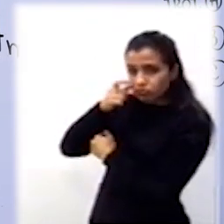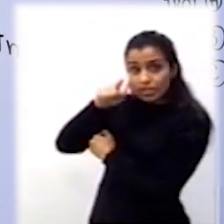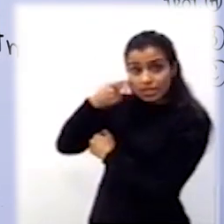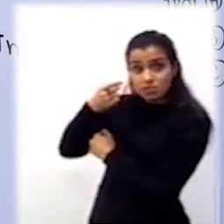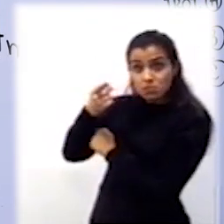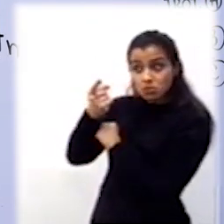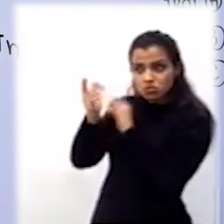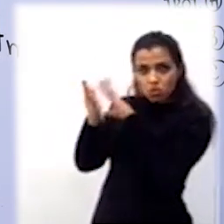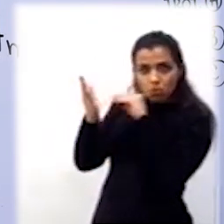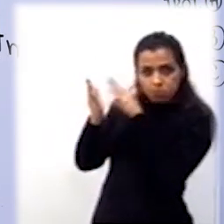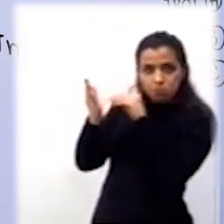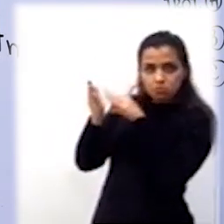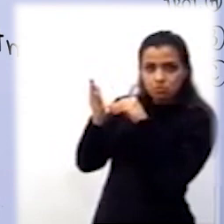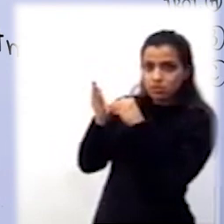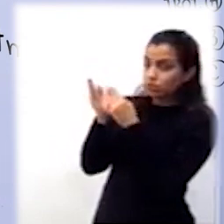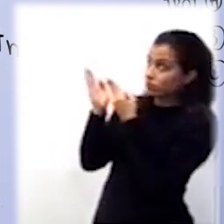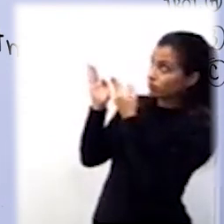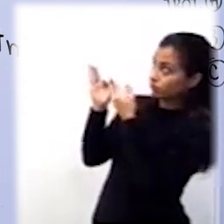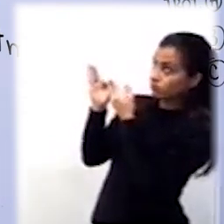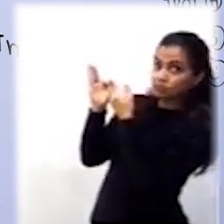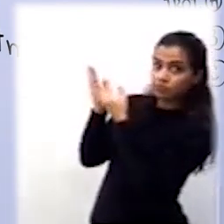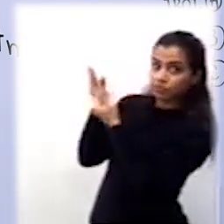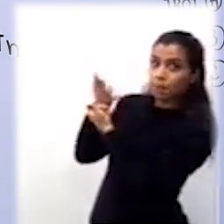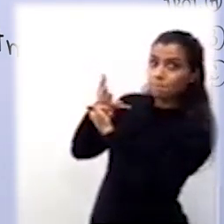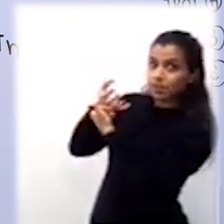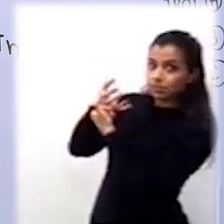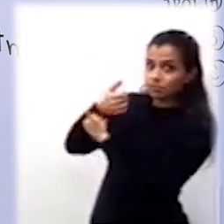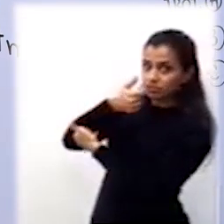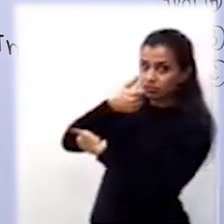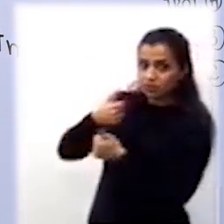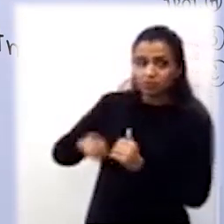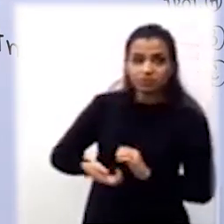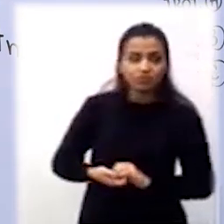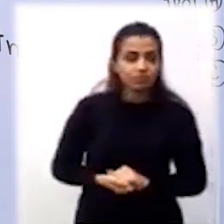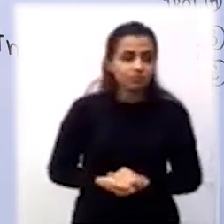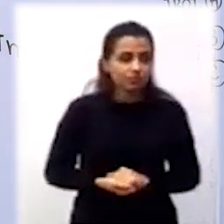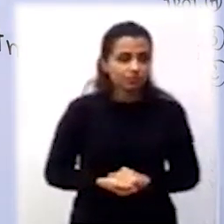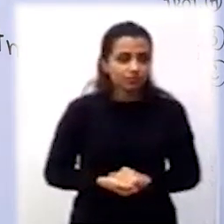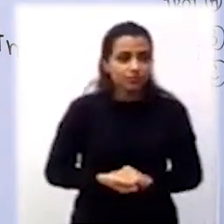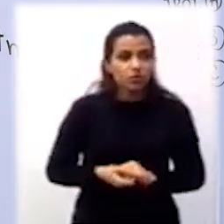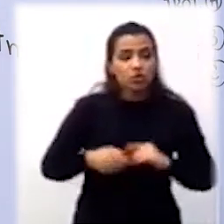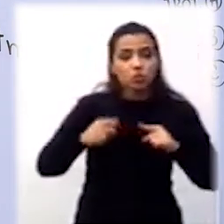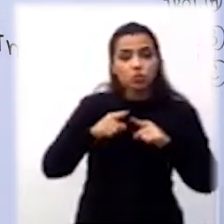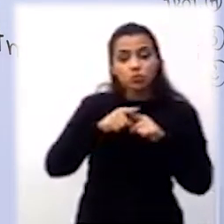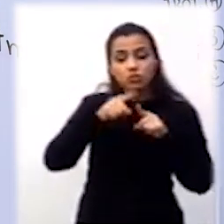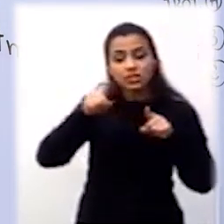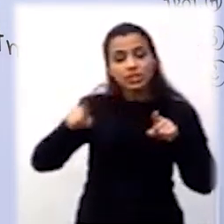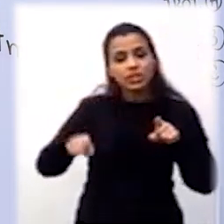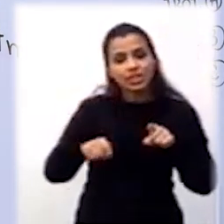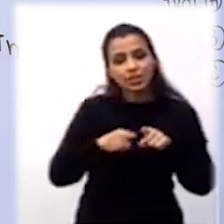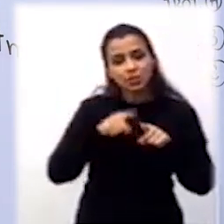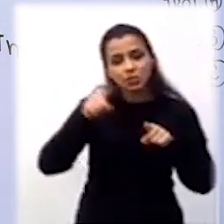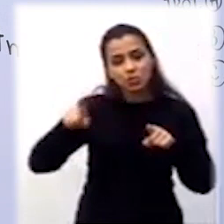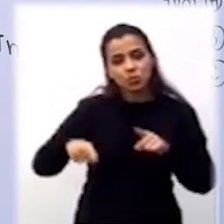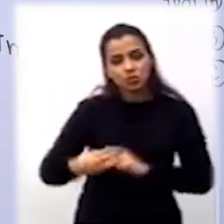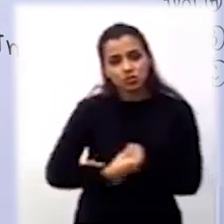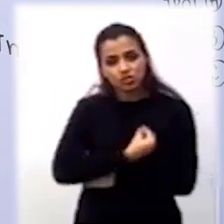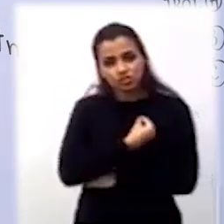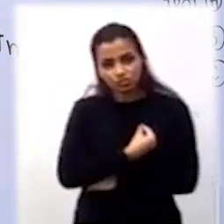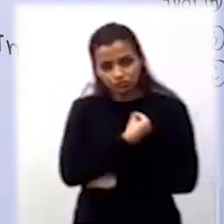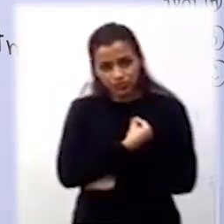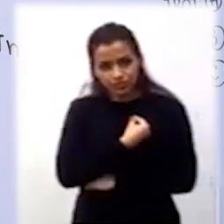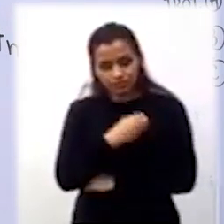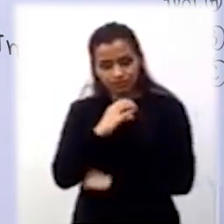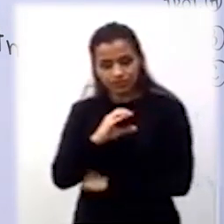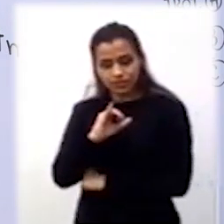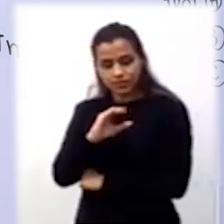copiar, tá? Bate um print aí, beleza? Bora ver agora ciclo de vida, galera. Ciclo de vida. Quando cai em prova,